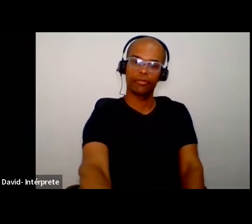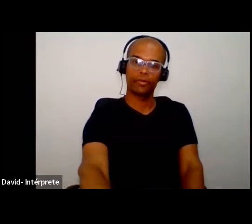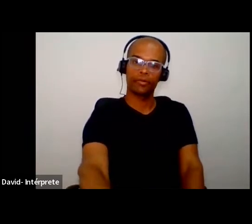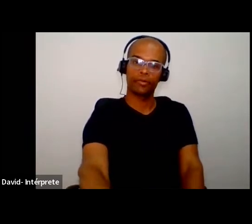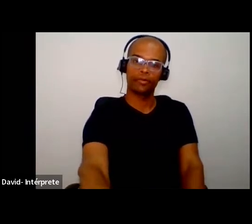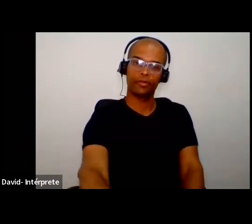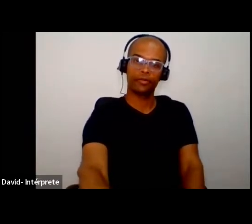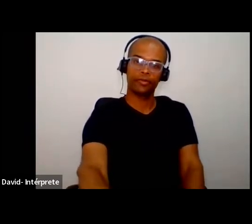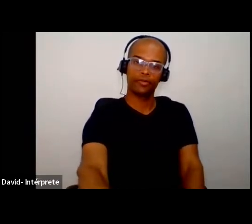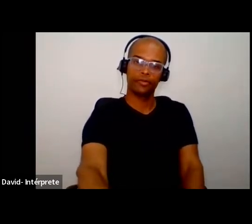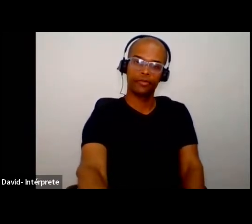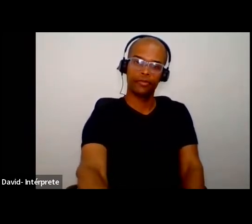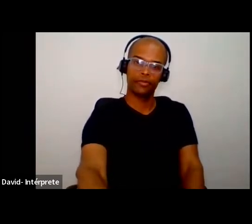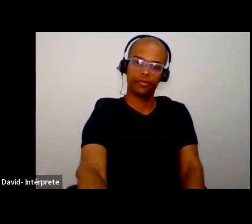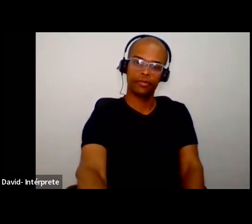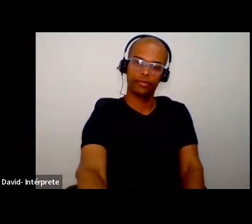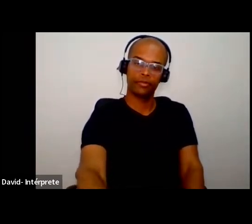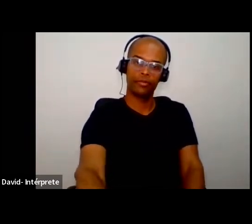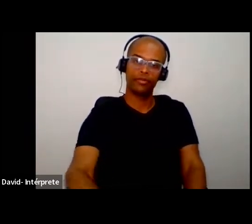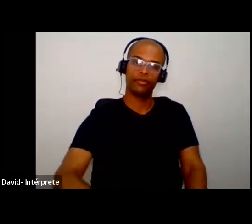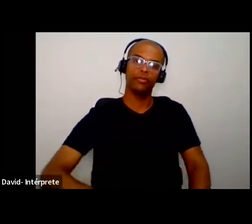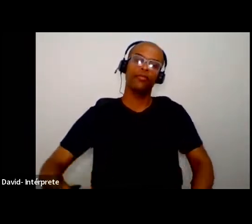de